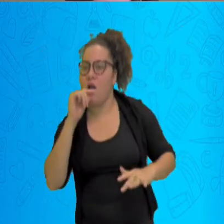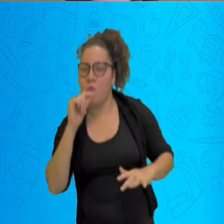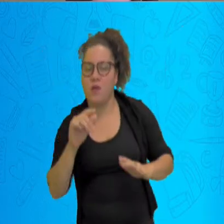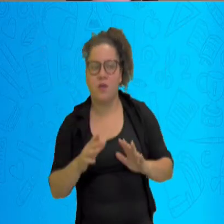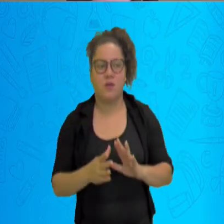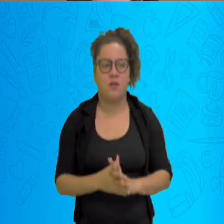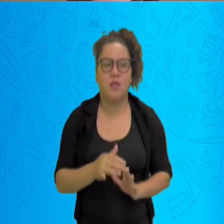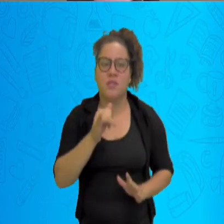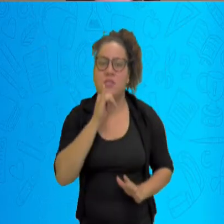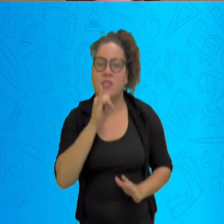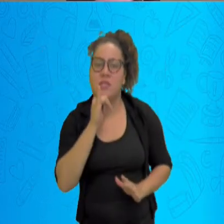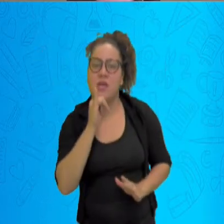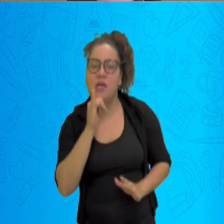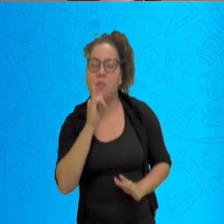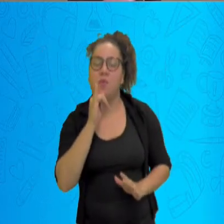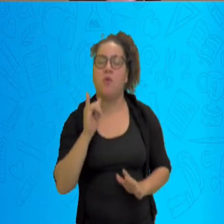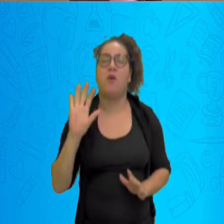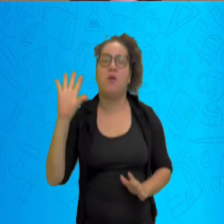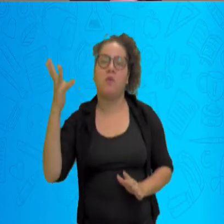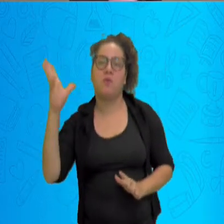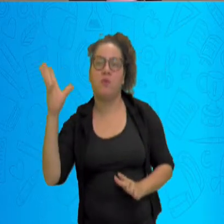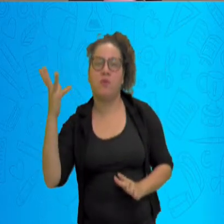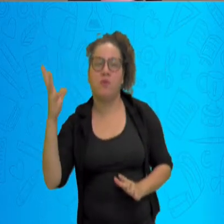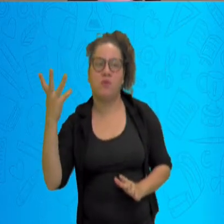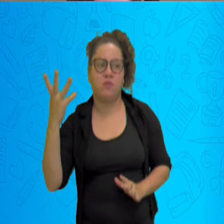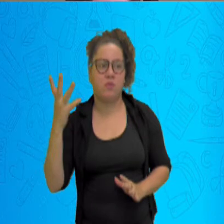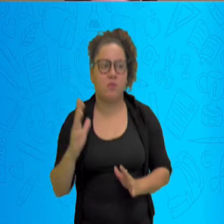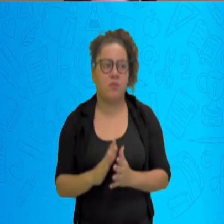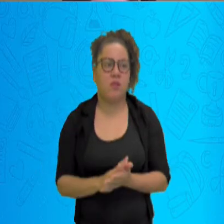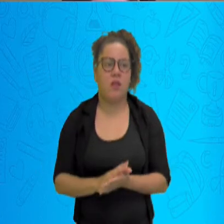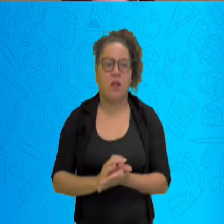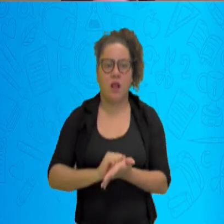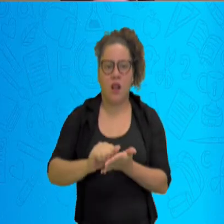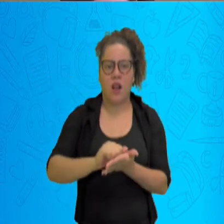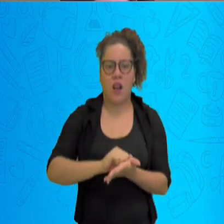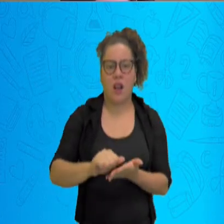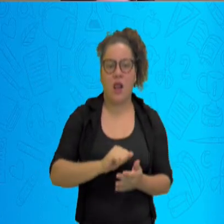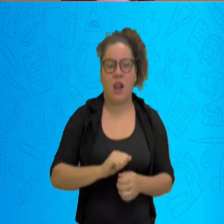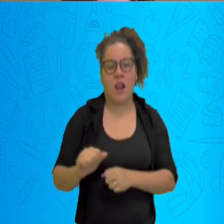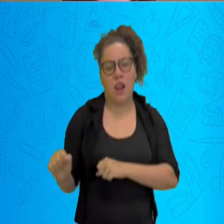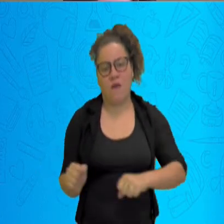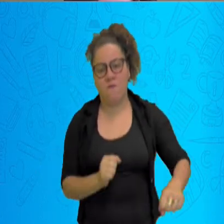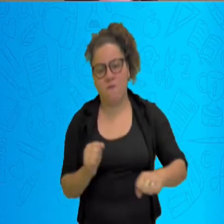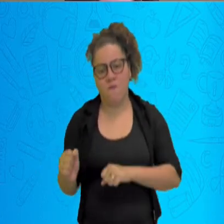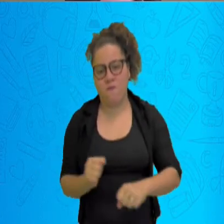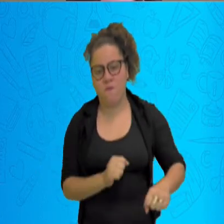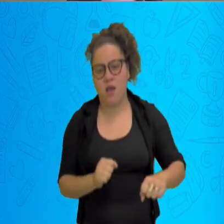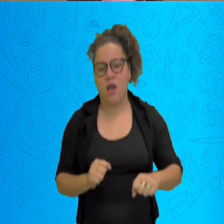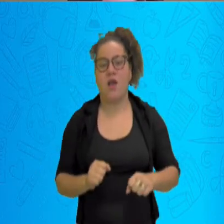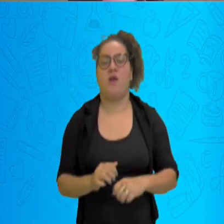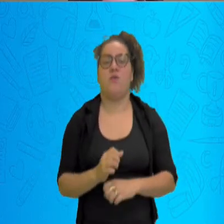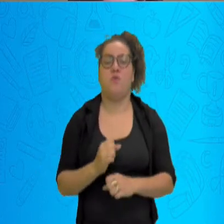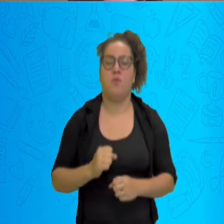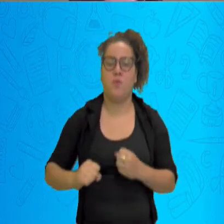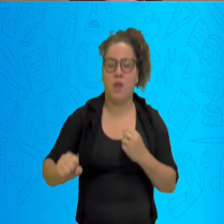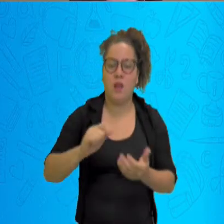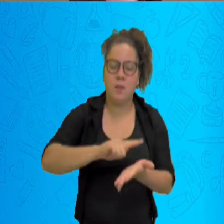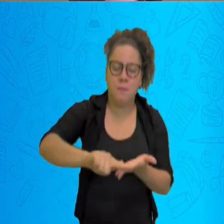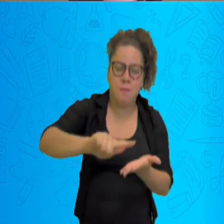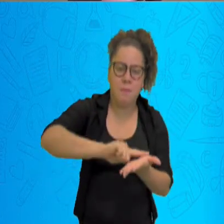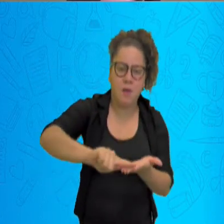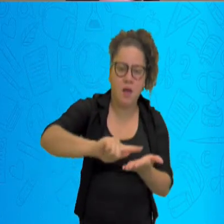de evaporação é quando nós lavamos a calçada da nossa casa e